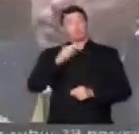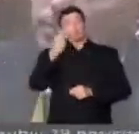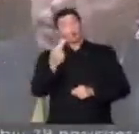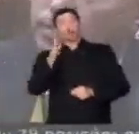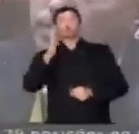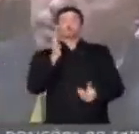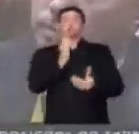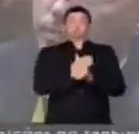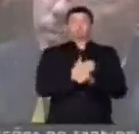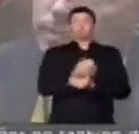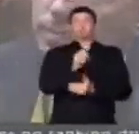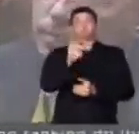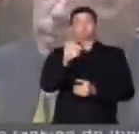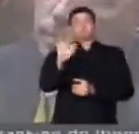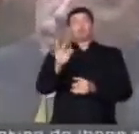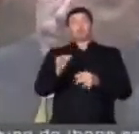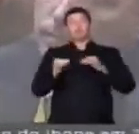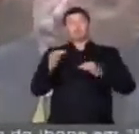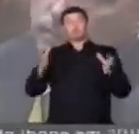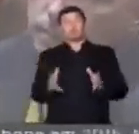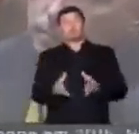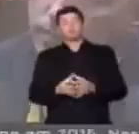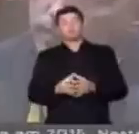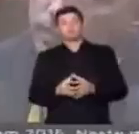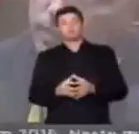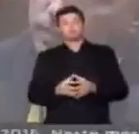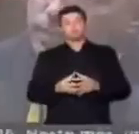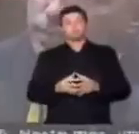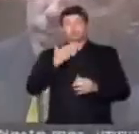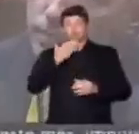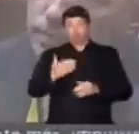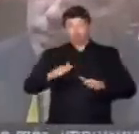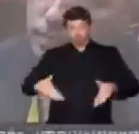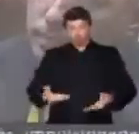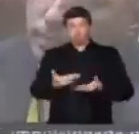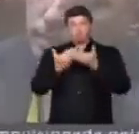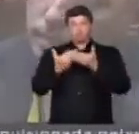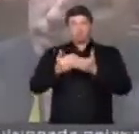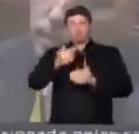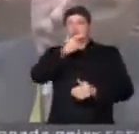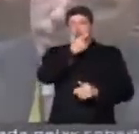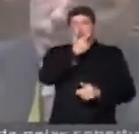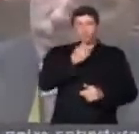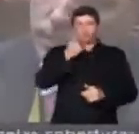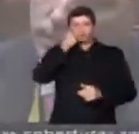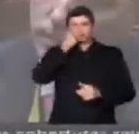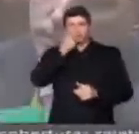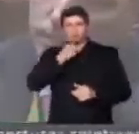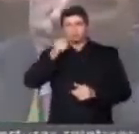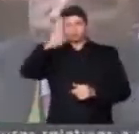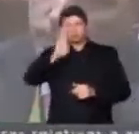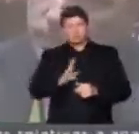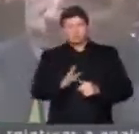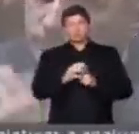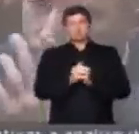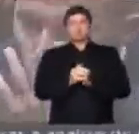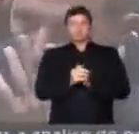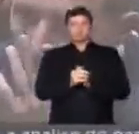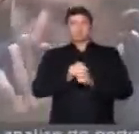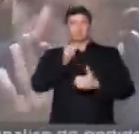réus do Supremo Tribunal Federal. Em homenagem aos homens e mulheres do Brasil